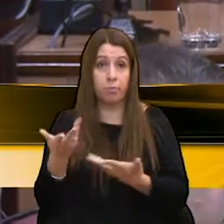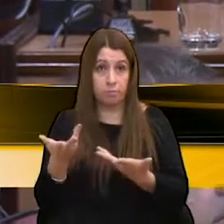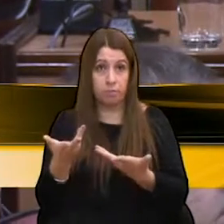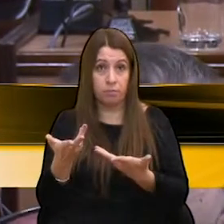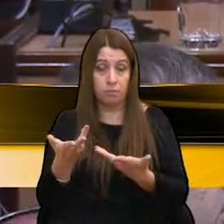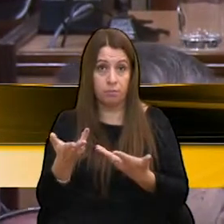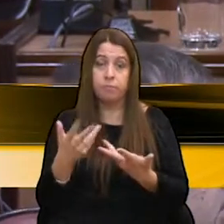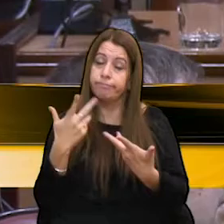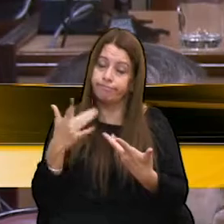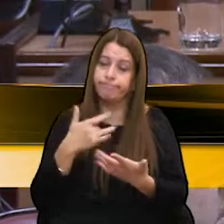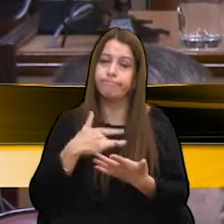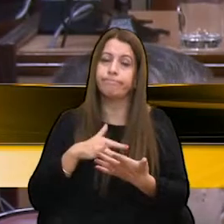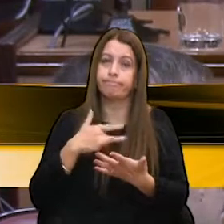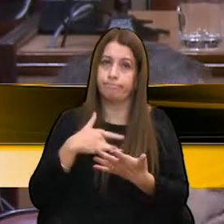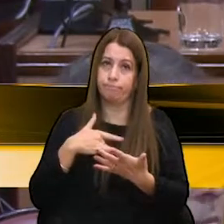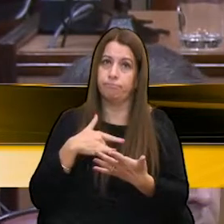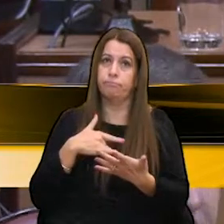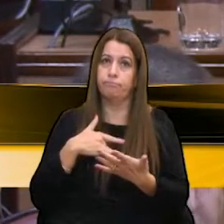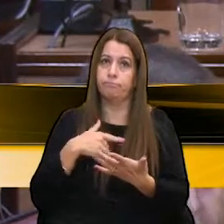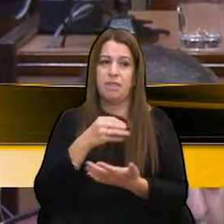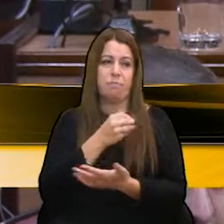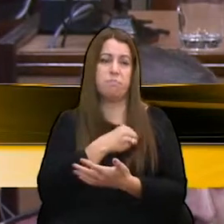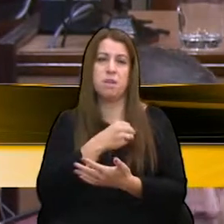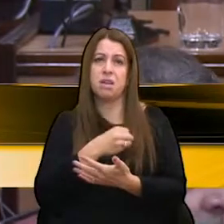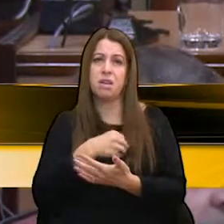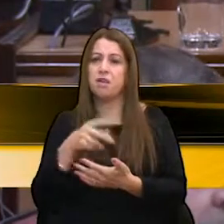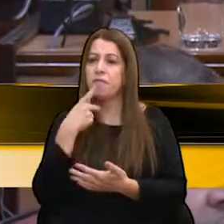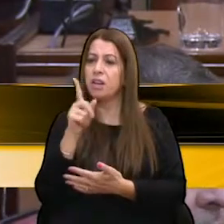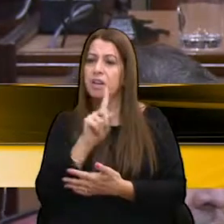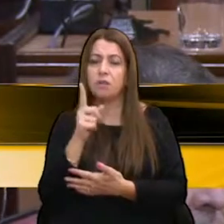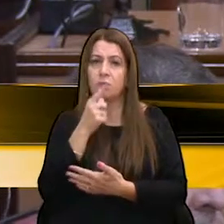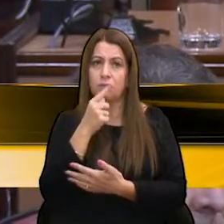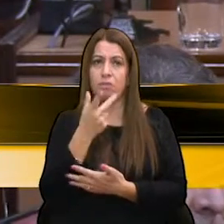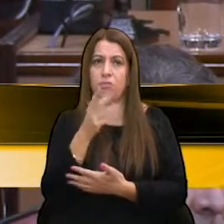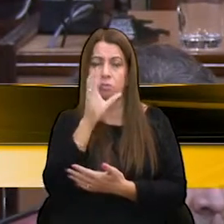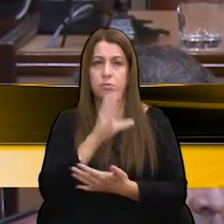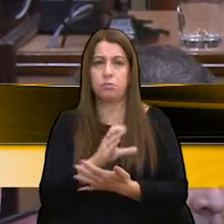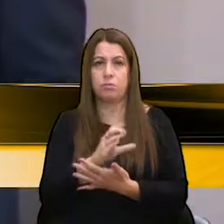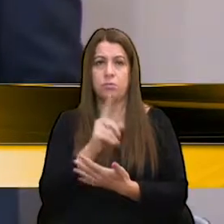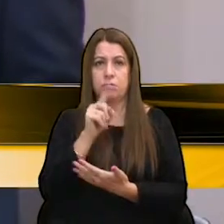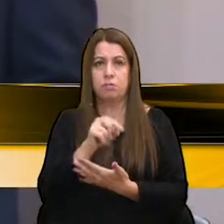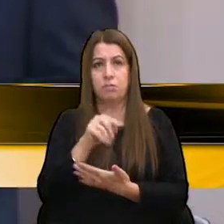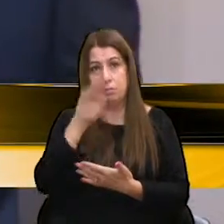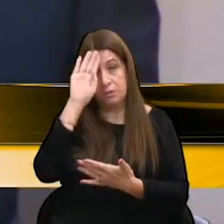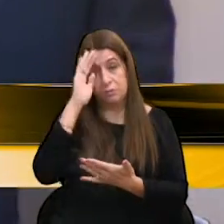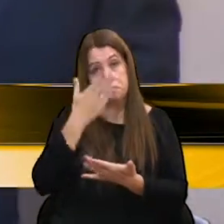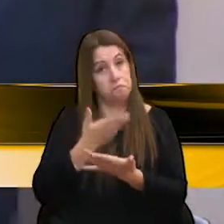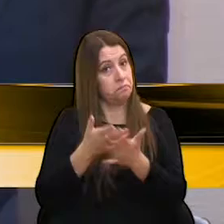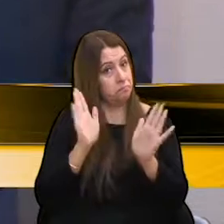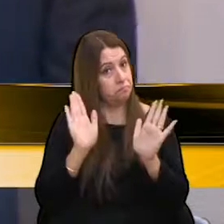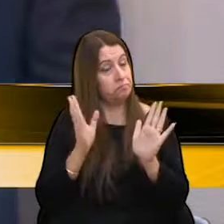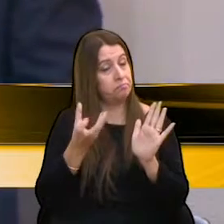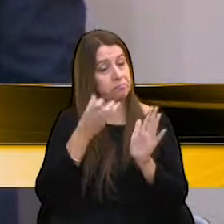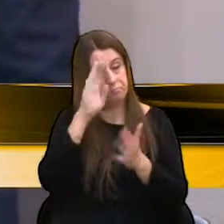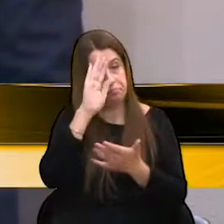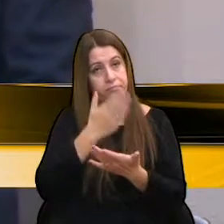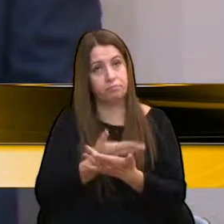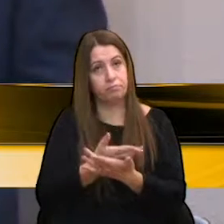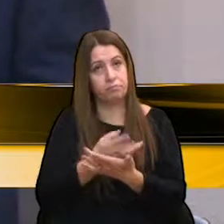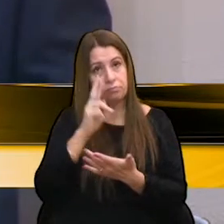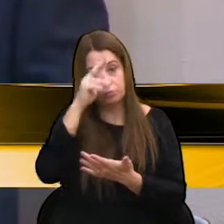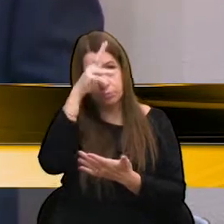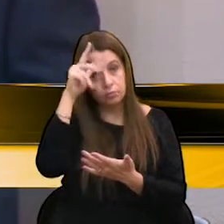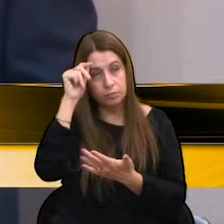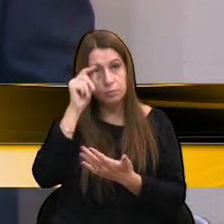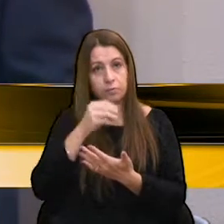Então, é lamentável, é até pecado isso, negar água para o cidadão. Obrigado. Obrigado. Eu quero acreditar que daqui a pouco o